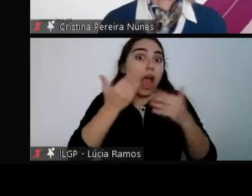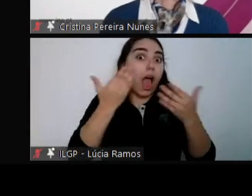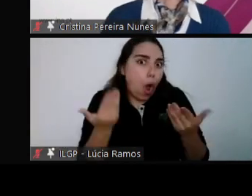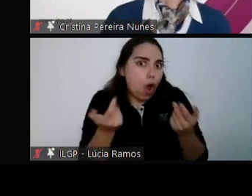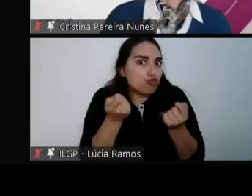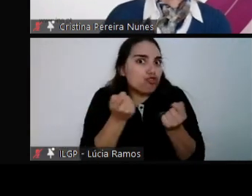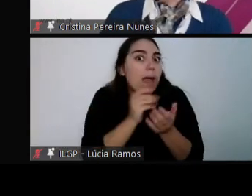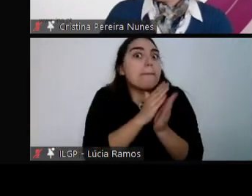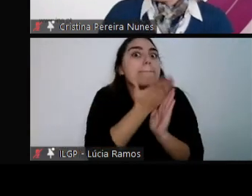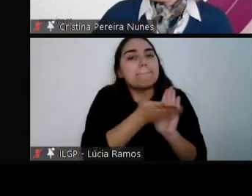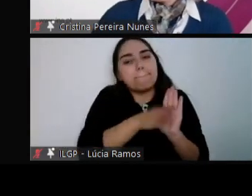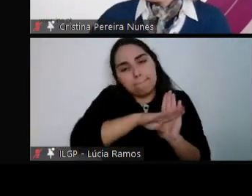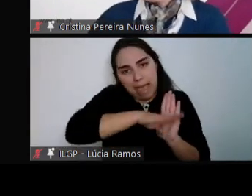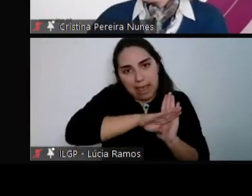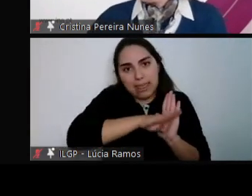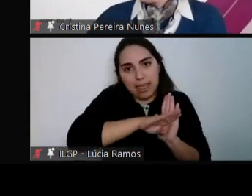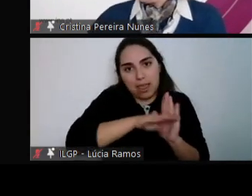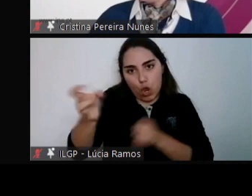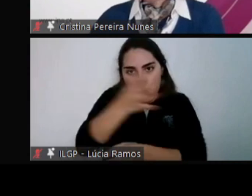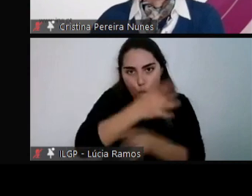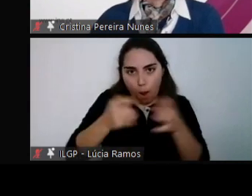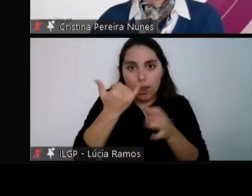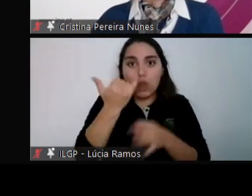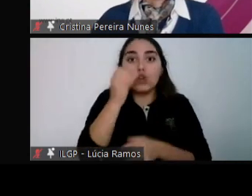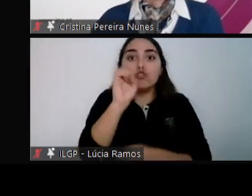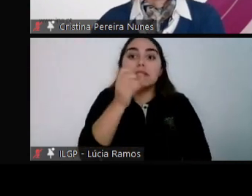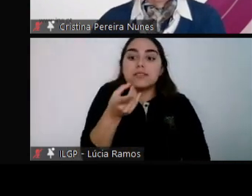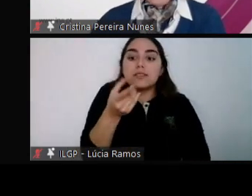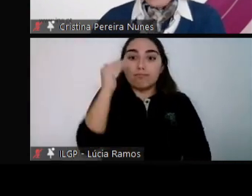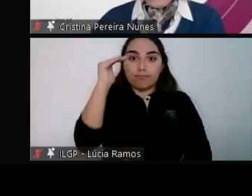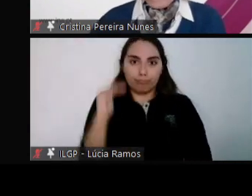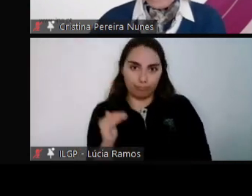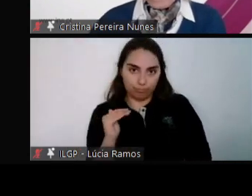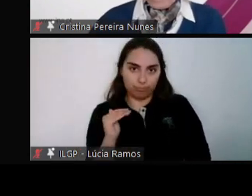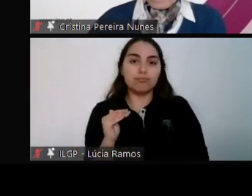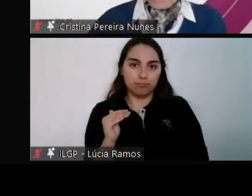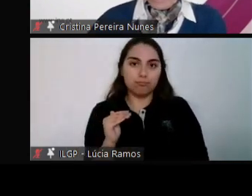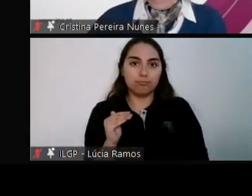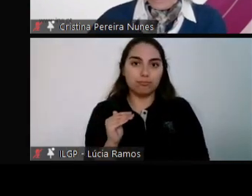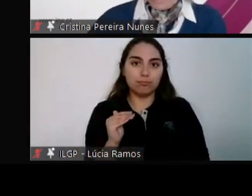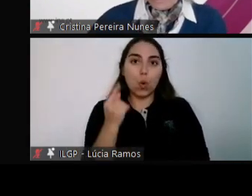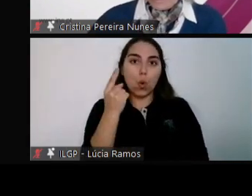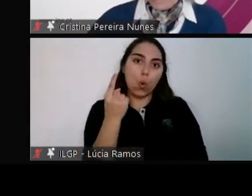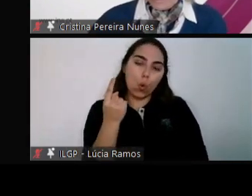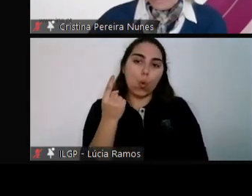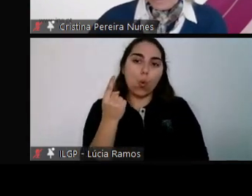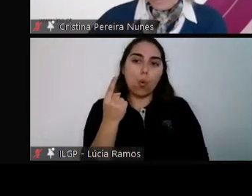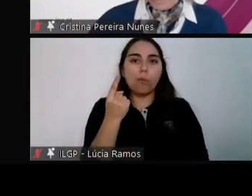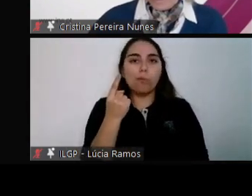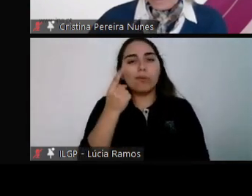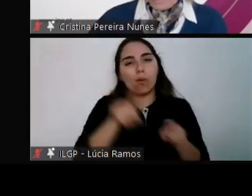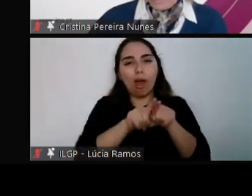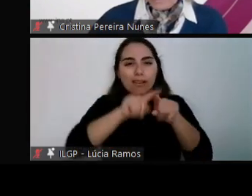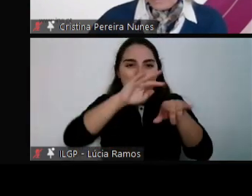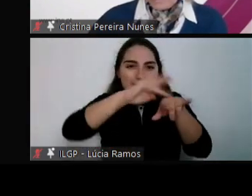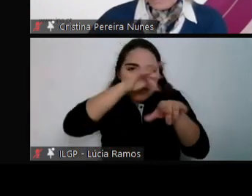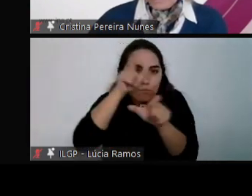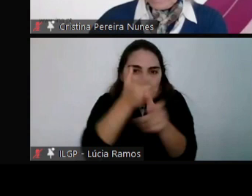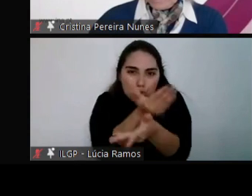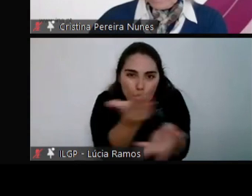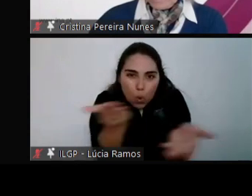abaixo em 2019, mas, aliás, é um dos exercícios que eu faço até para sensibilizar a plateia para os cursos que nós estamos,